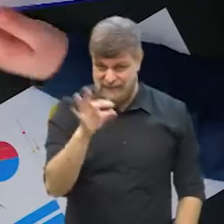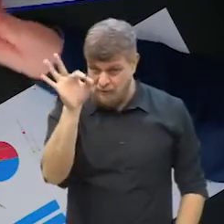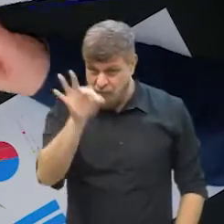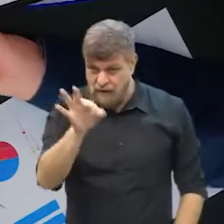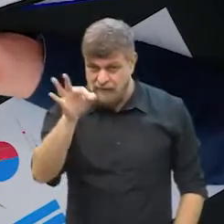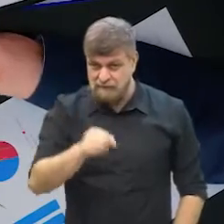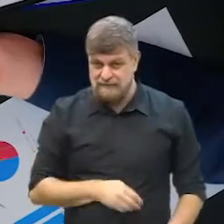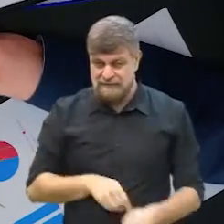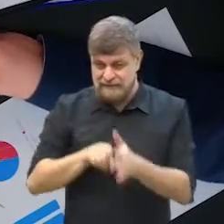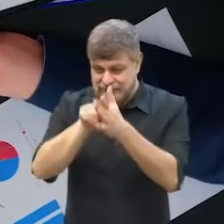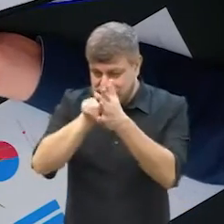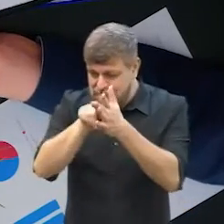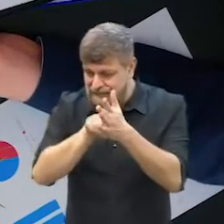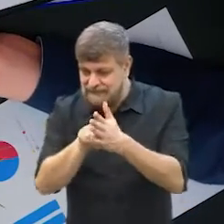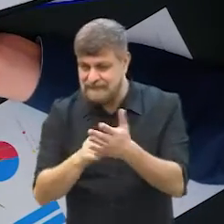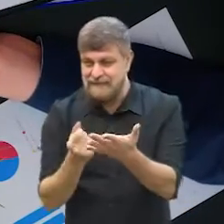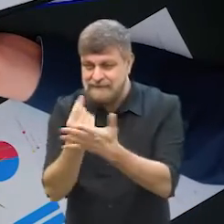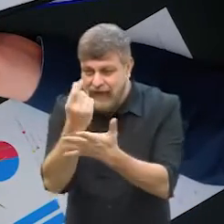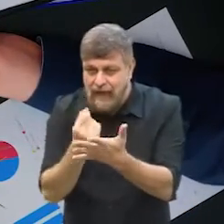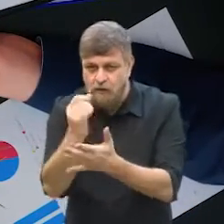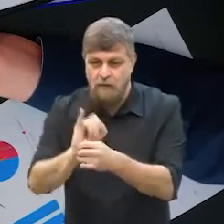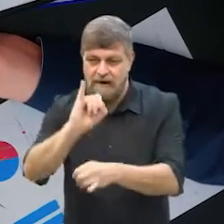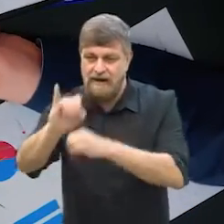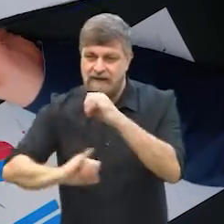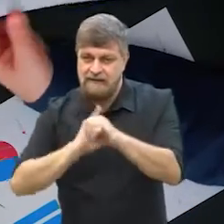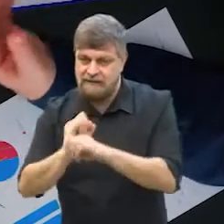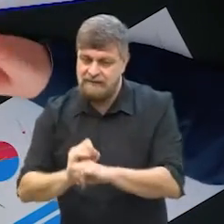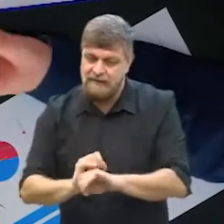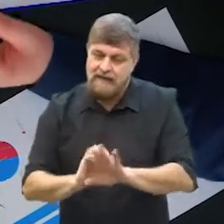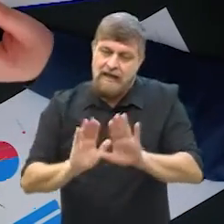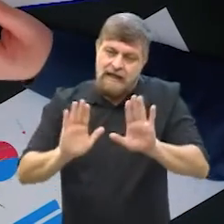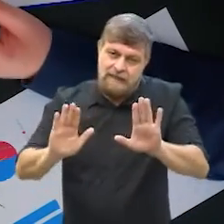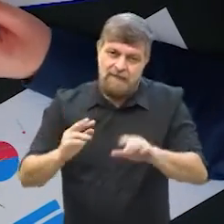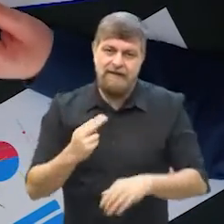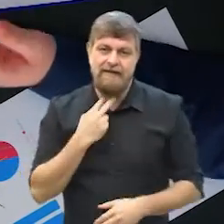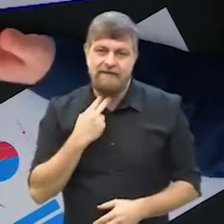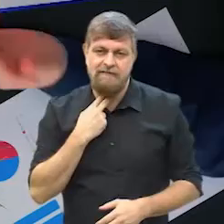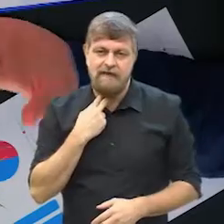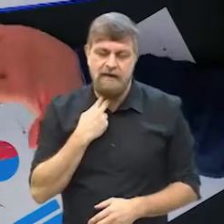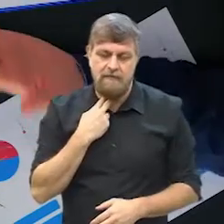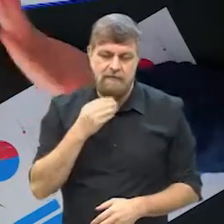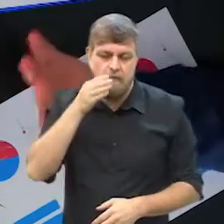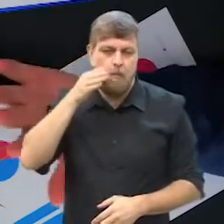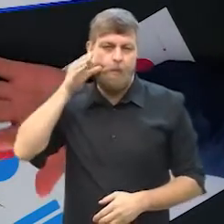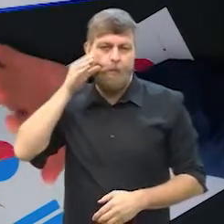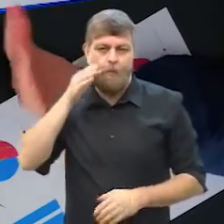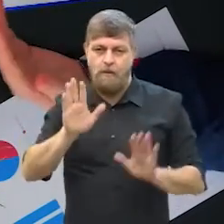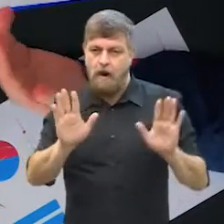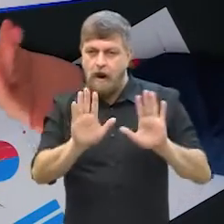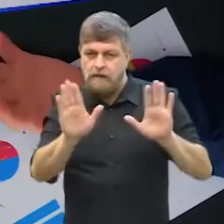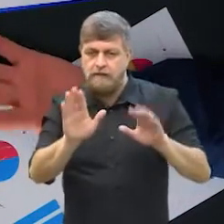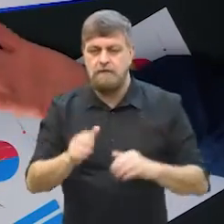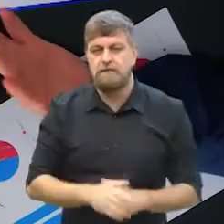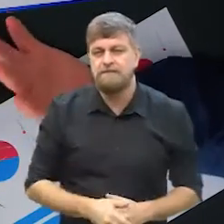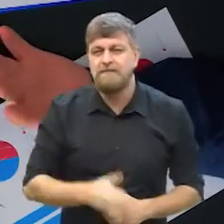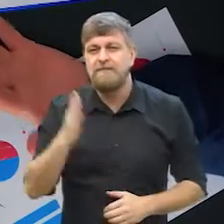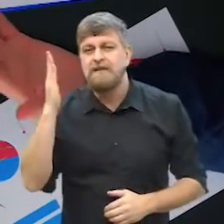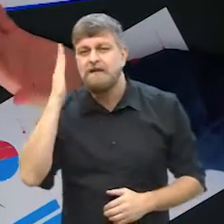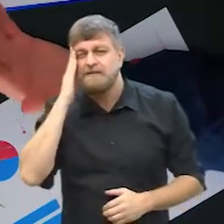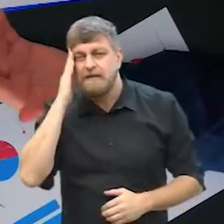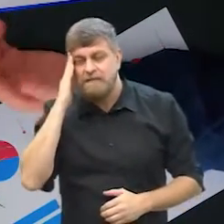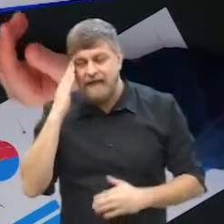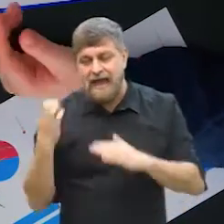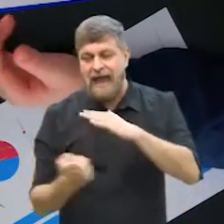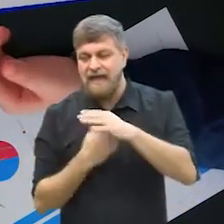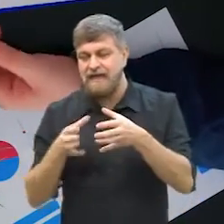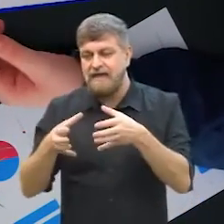74% na internet. Por outro lado também, não vamos ser levianos, você também precisa saber como é que é a